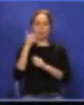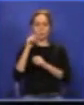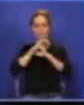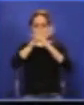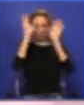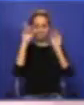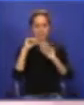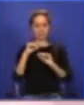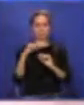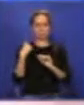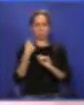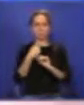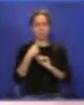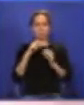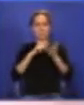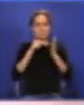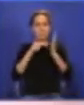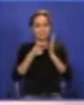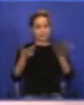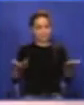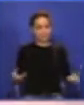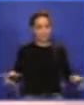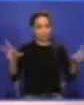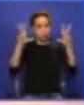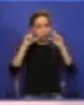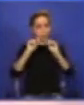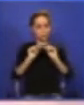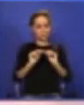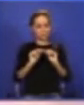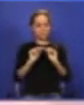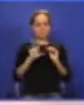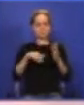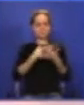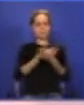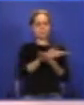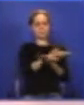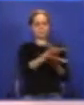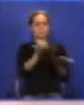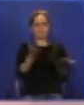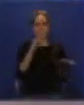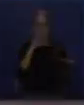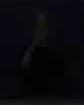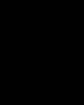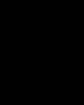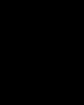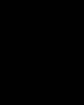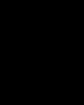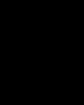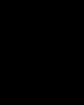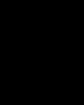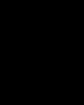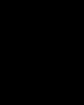por estas novas tecnologias ao dispor dos nossos sorrisos.